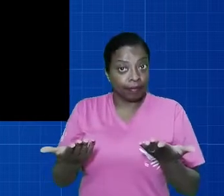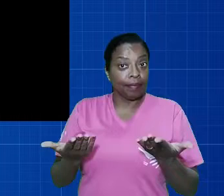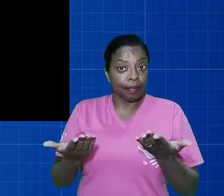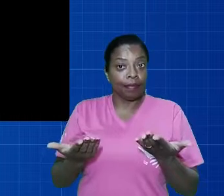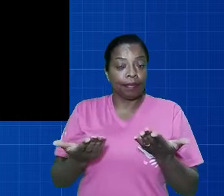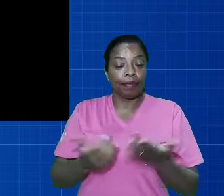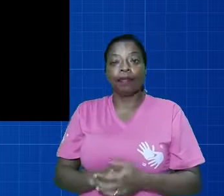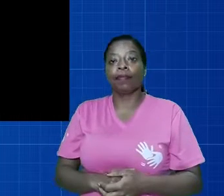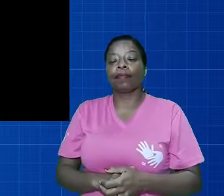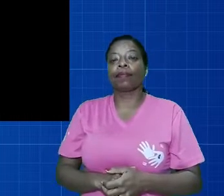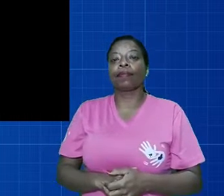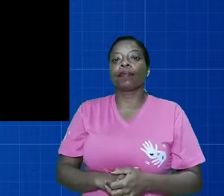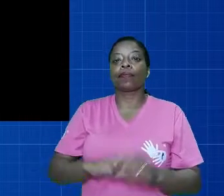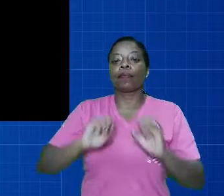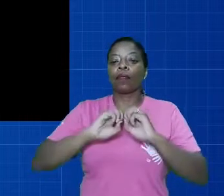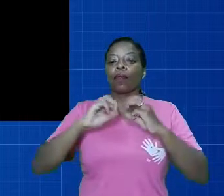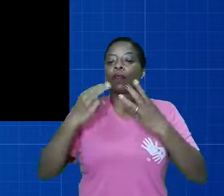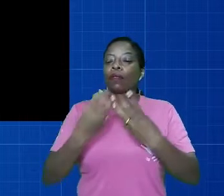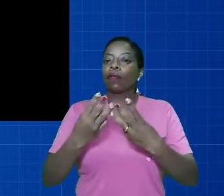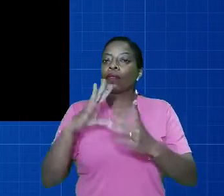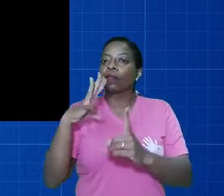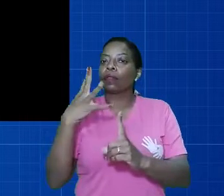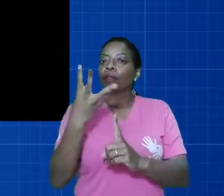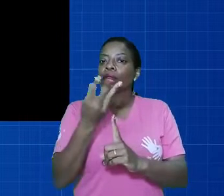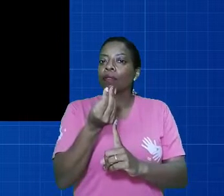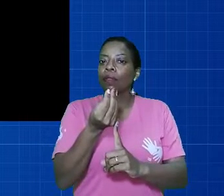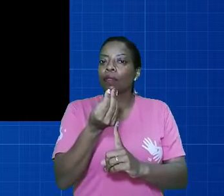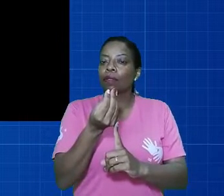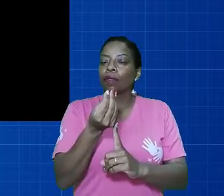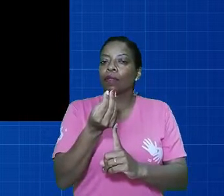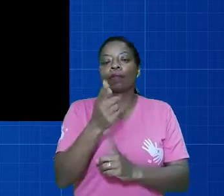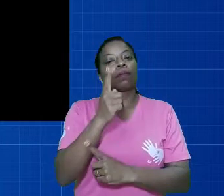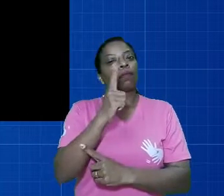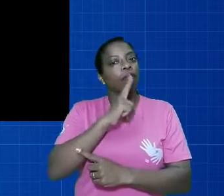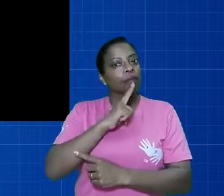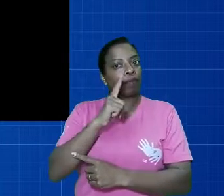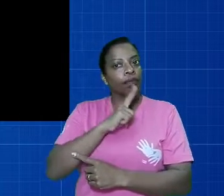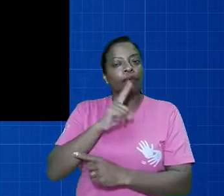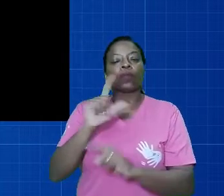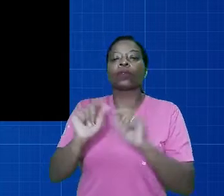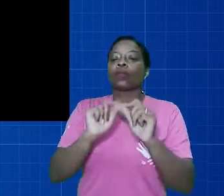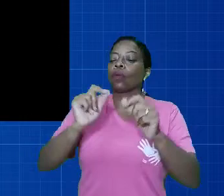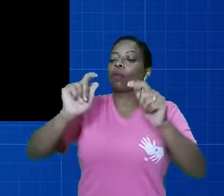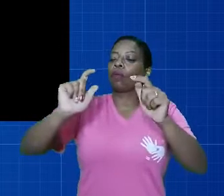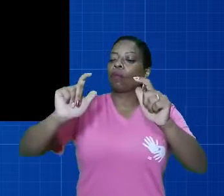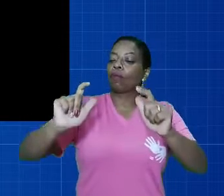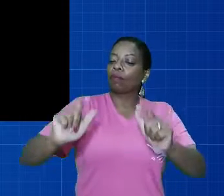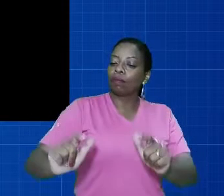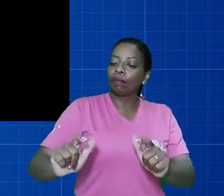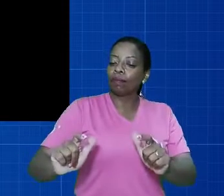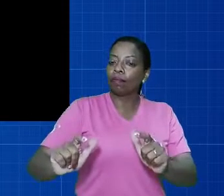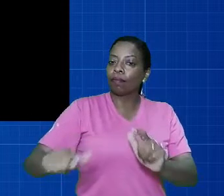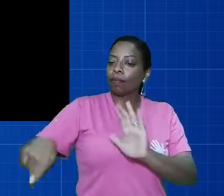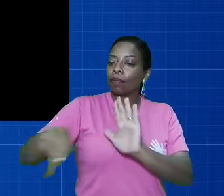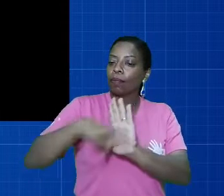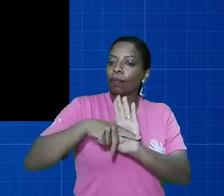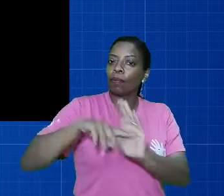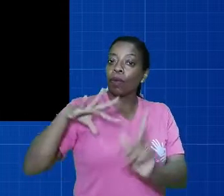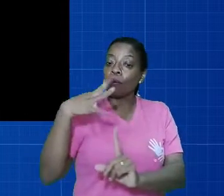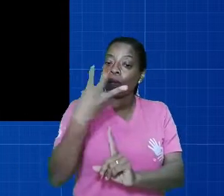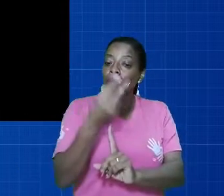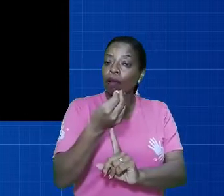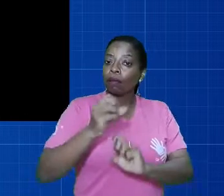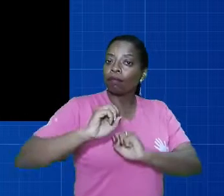Então, a Oficina de Arte, né, ela traz aqui, né, ela é um espaço para o ensino de arte,